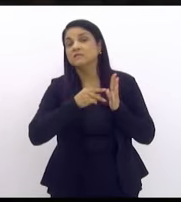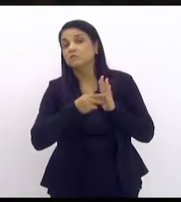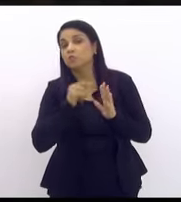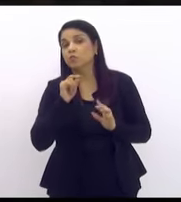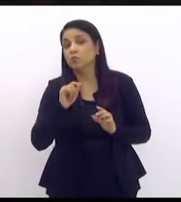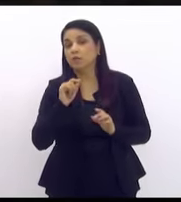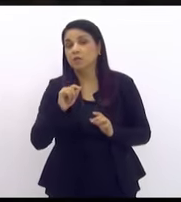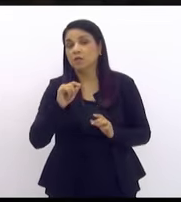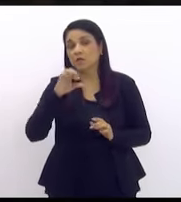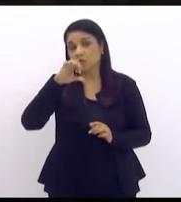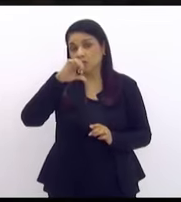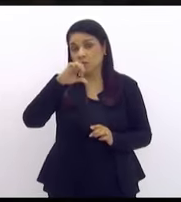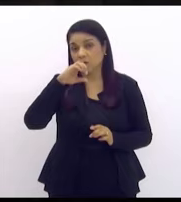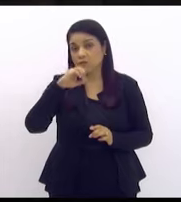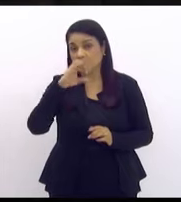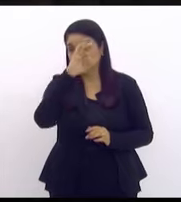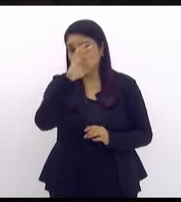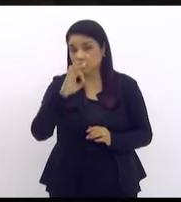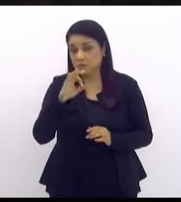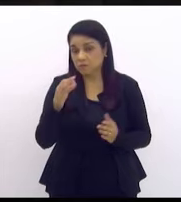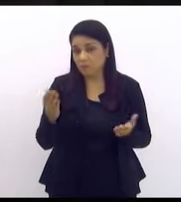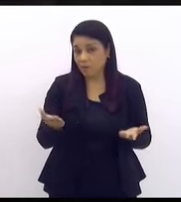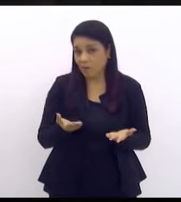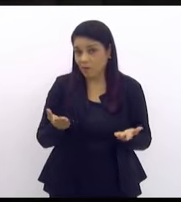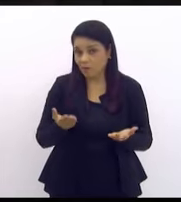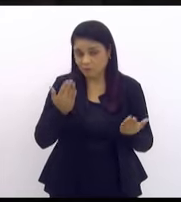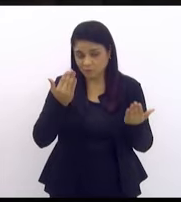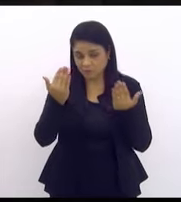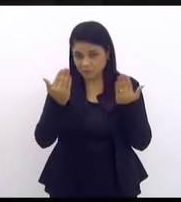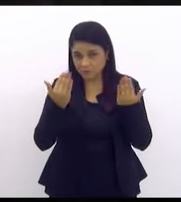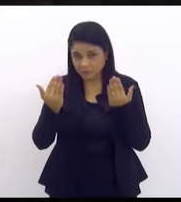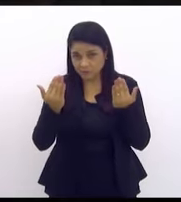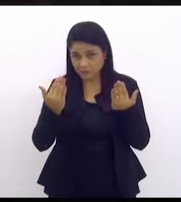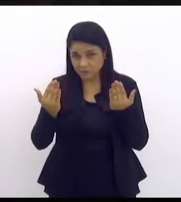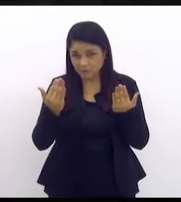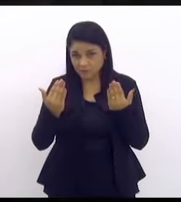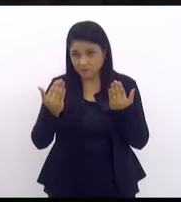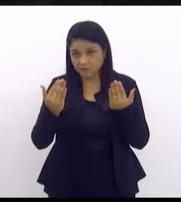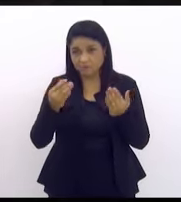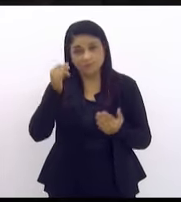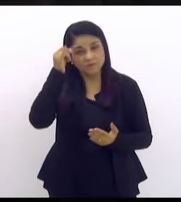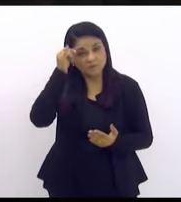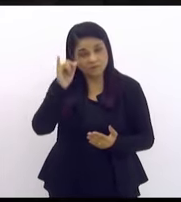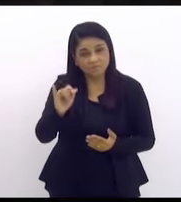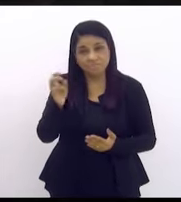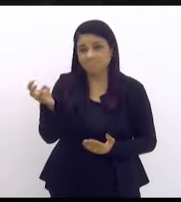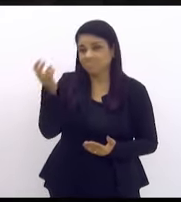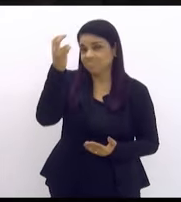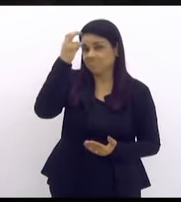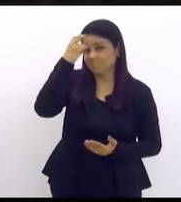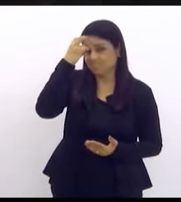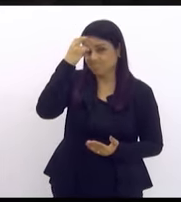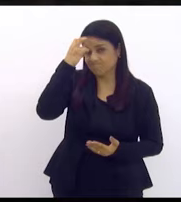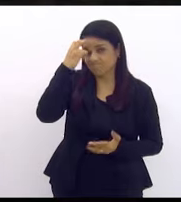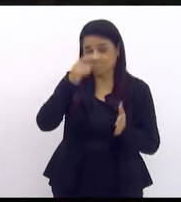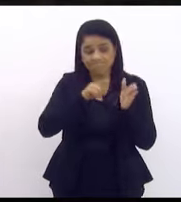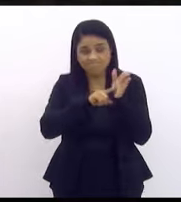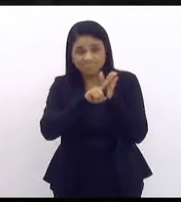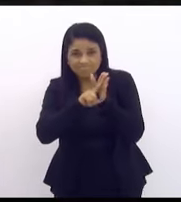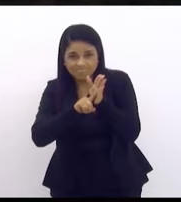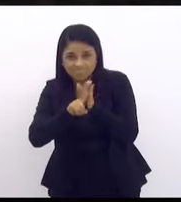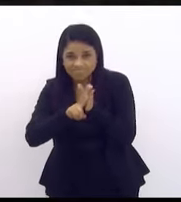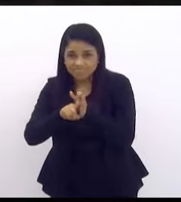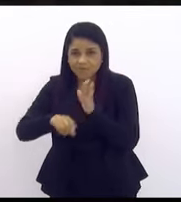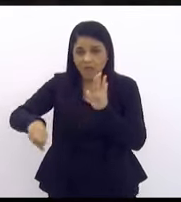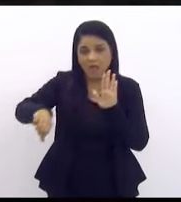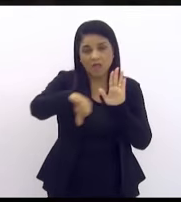90% comparado ao nosso orçamento atual da prevenção, inteligência e investigação a